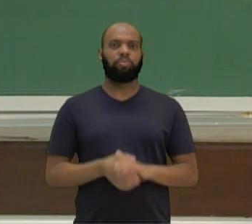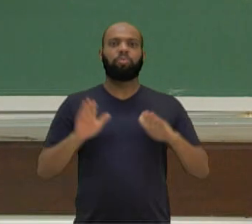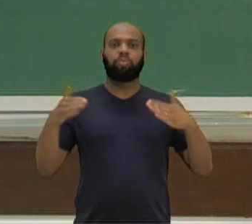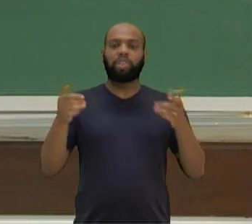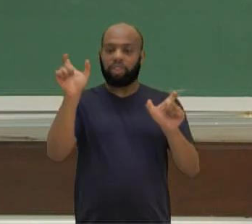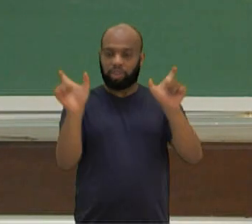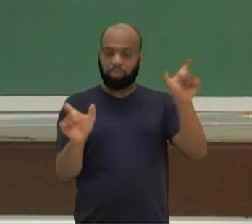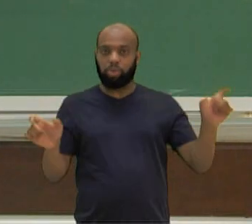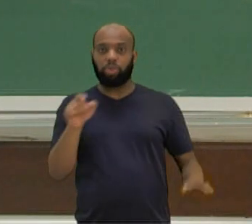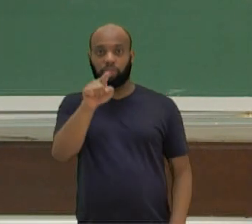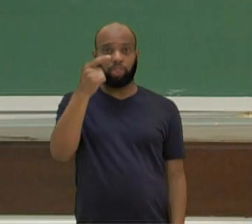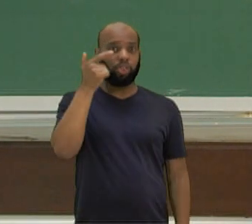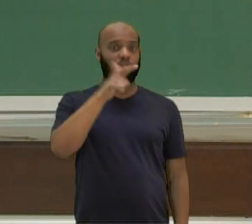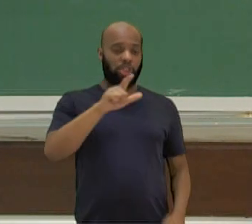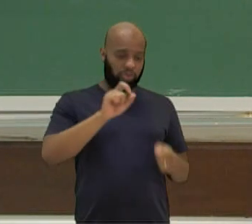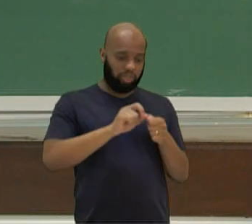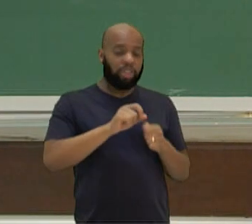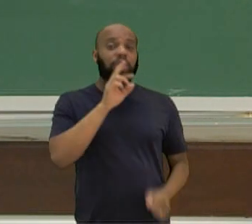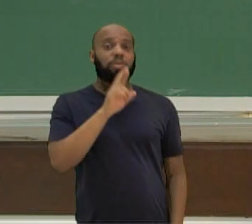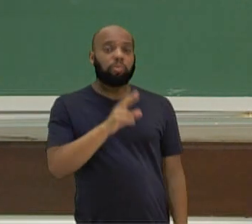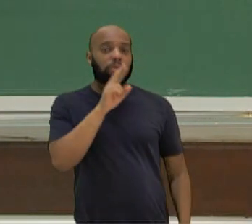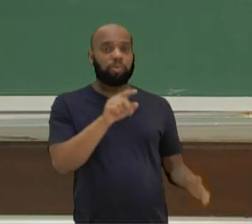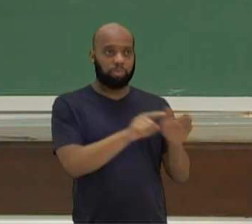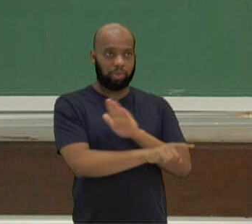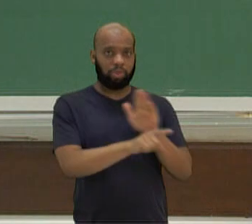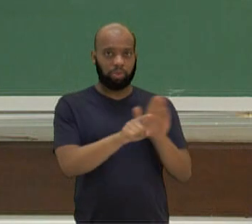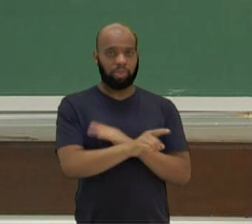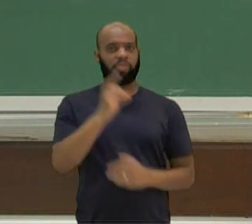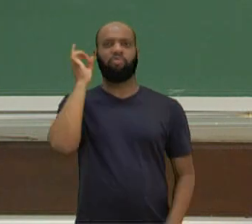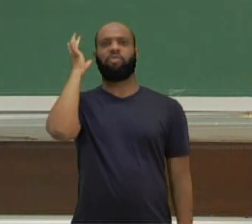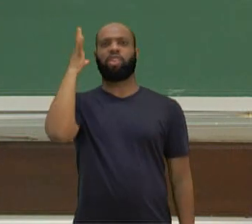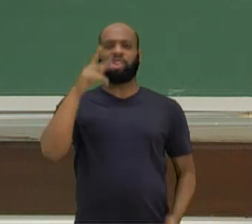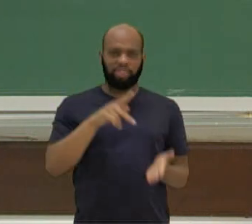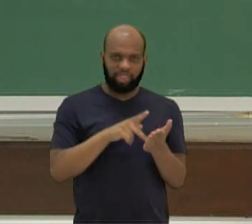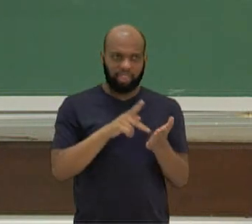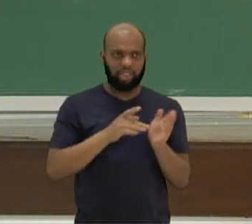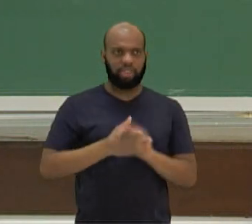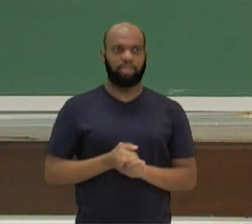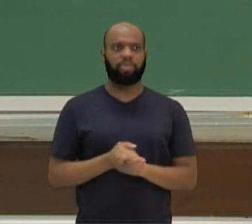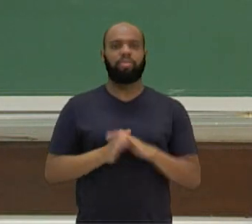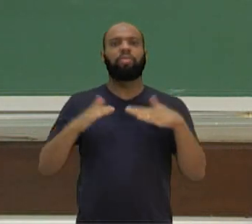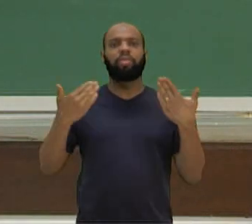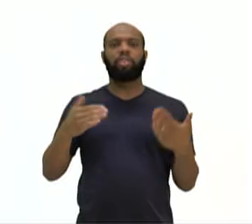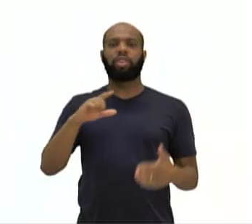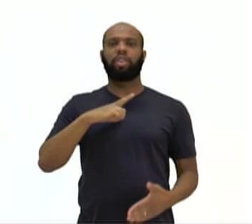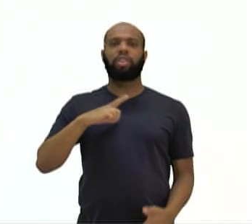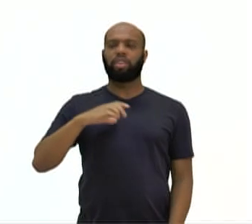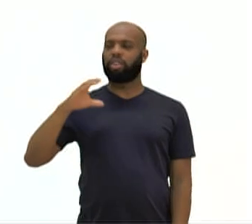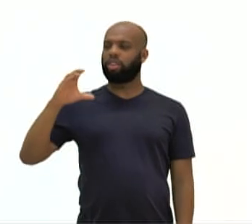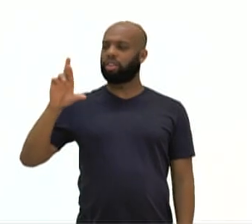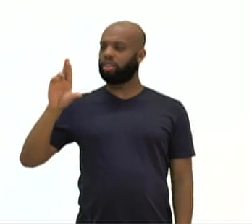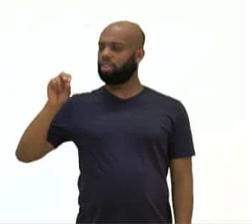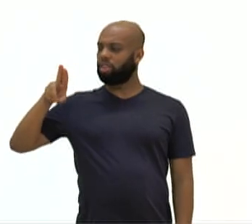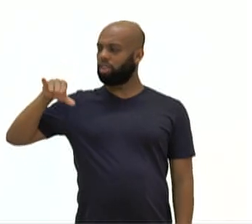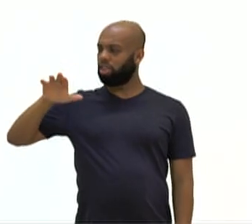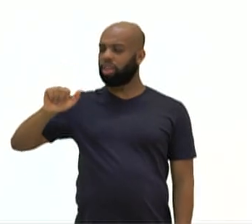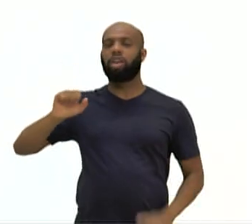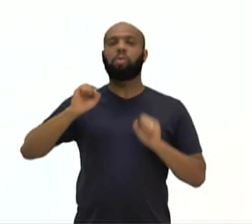aí, pessoal, conseguiram fazer o exercício? Esse está bem facinho, não é mesmo? Olhe lá. Então, uma crônica pode ser